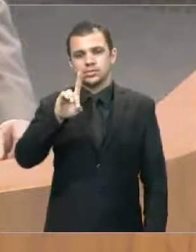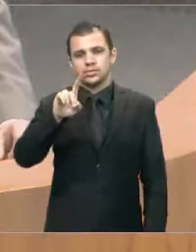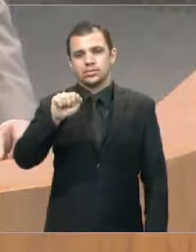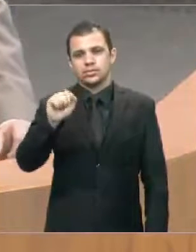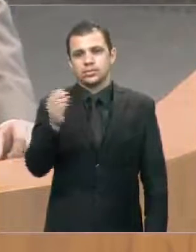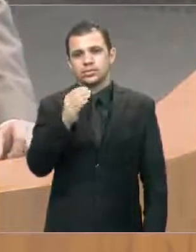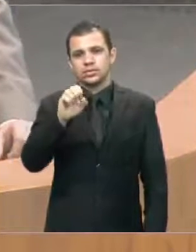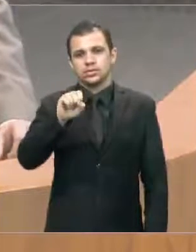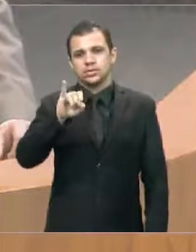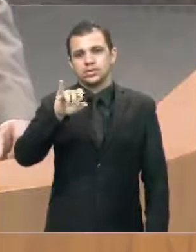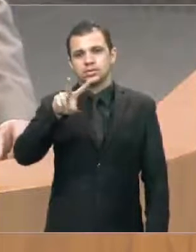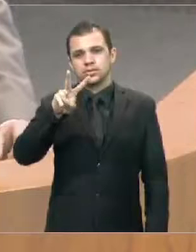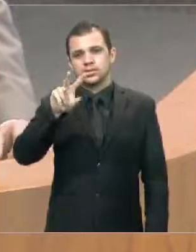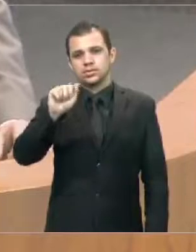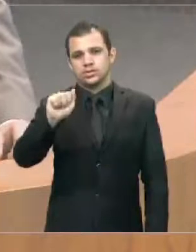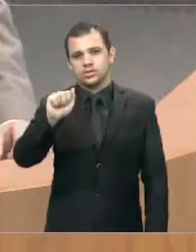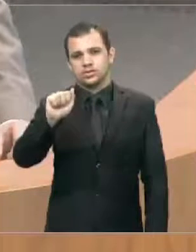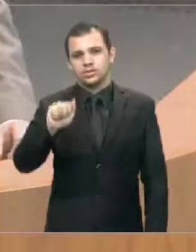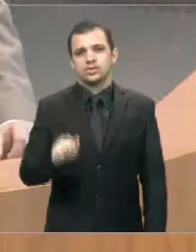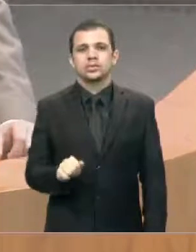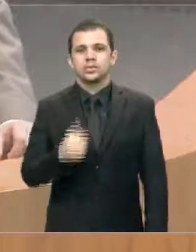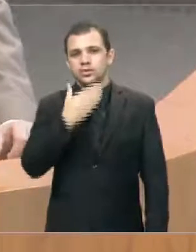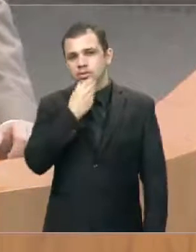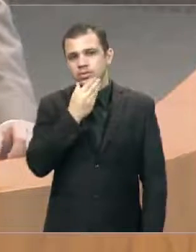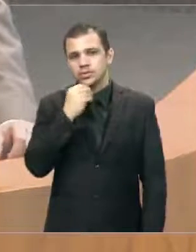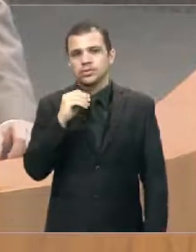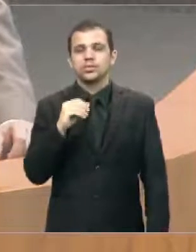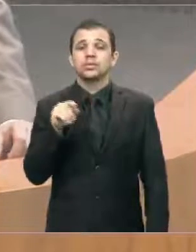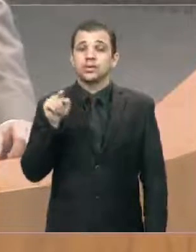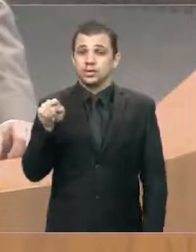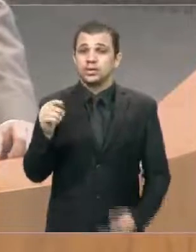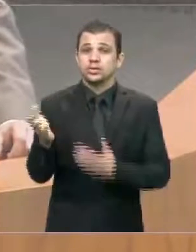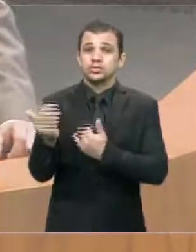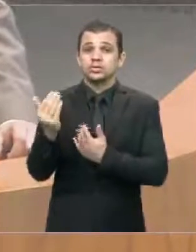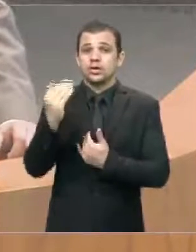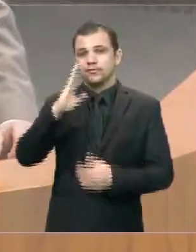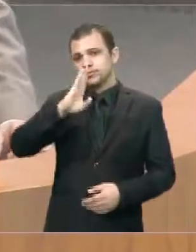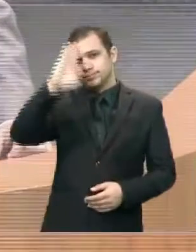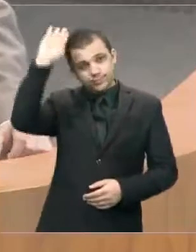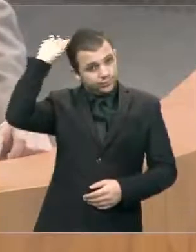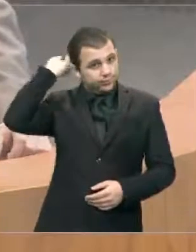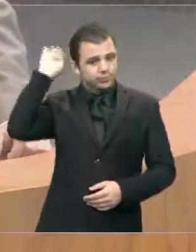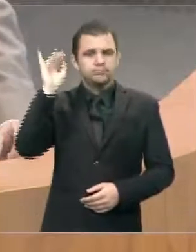O Arthur era um jovem bombeiro exemplar,